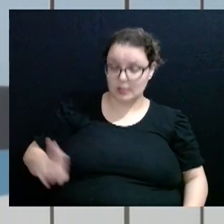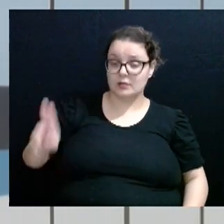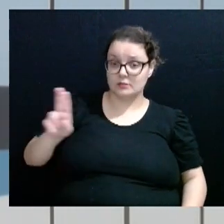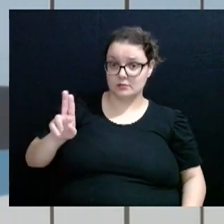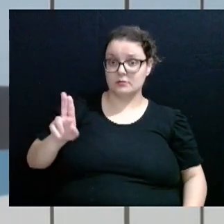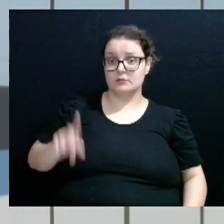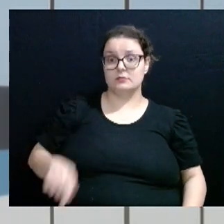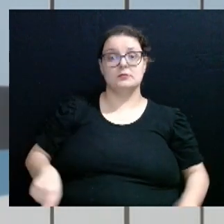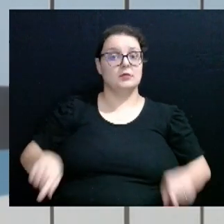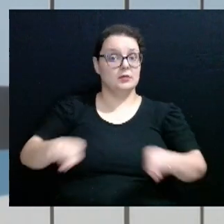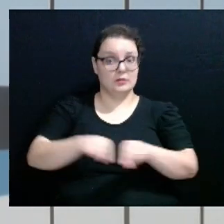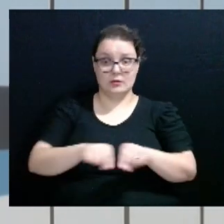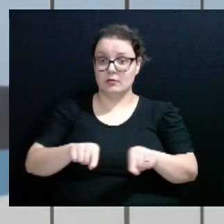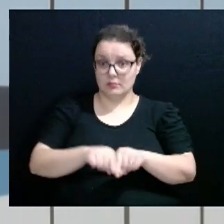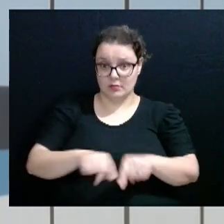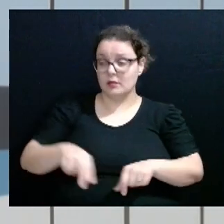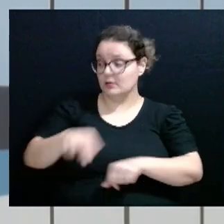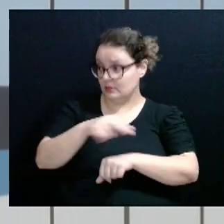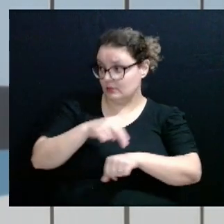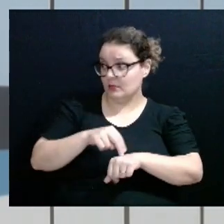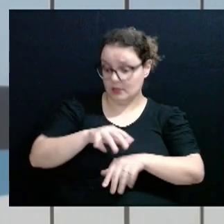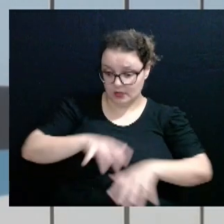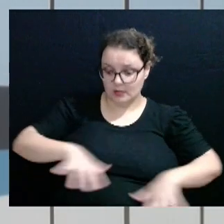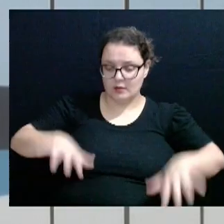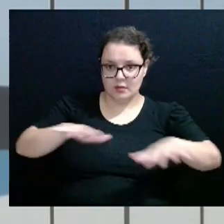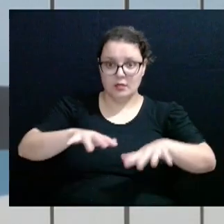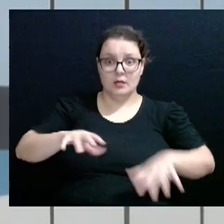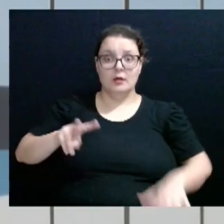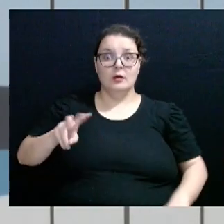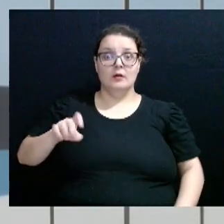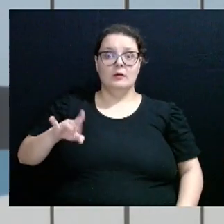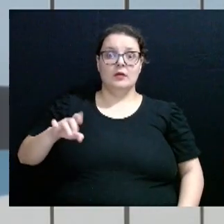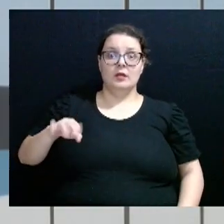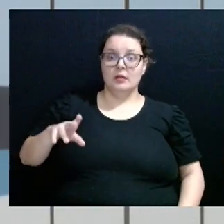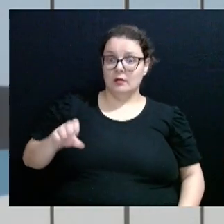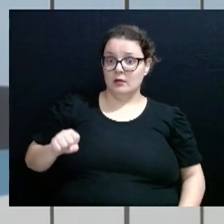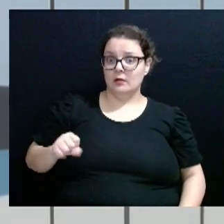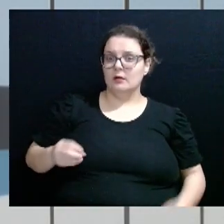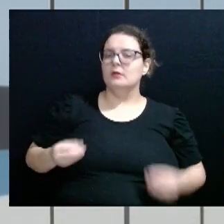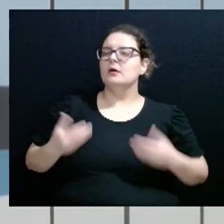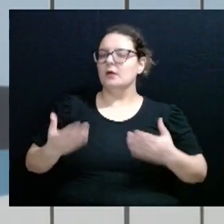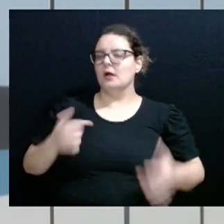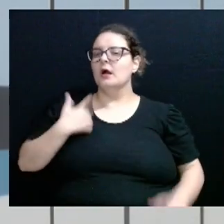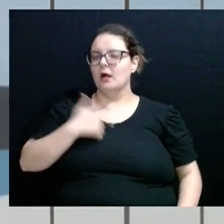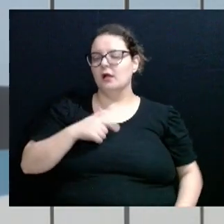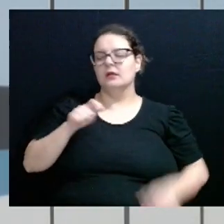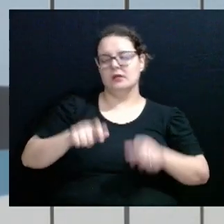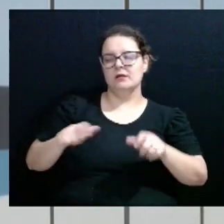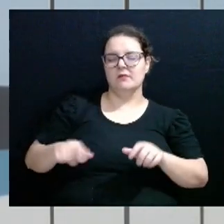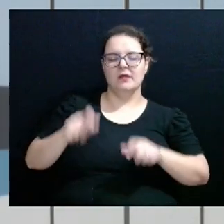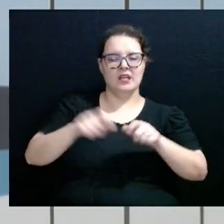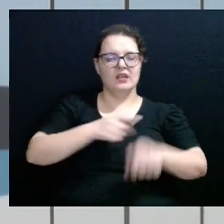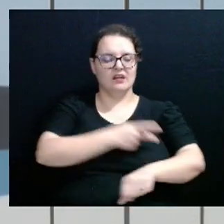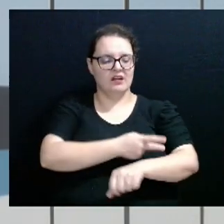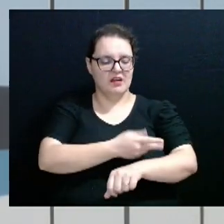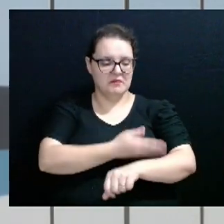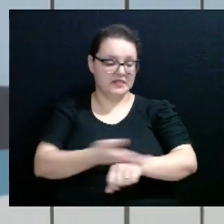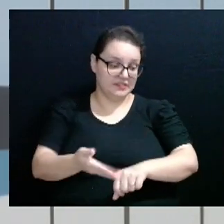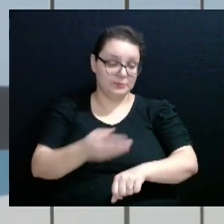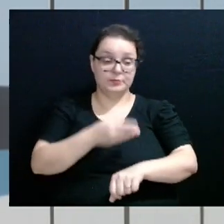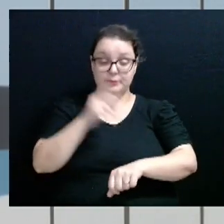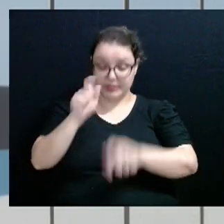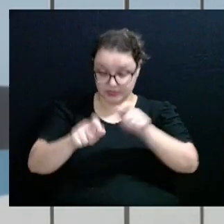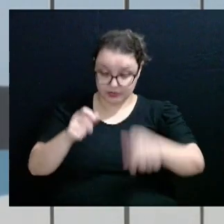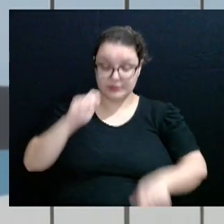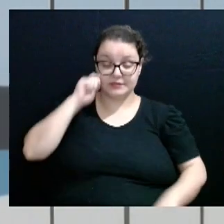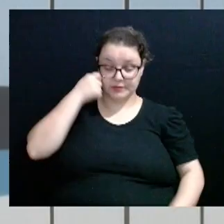universo nacional, né, um veículo que trouxesse a nossa gente, pessoas negras que contassem aquelas histórias,